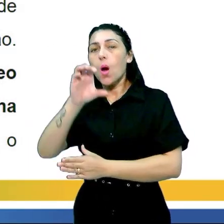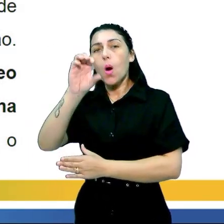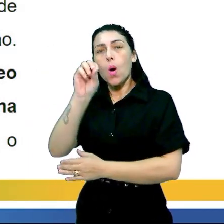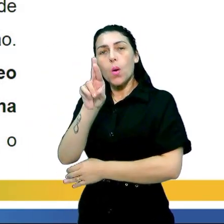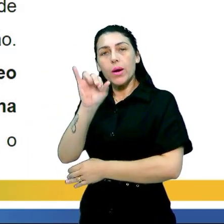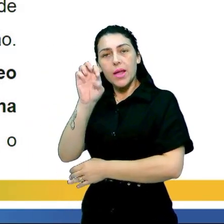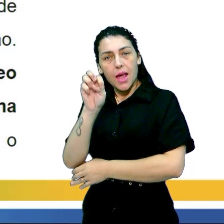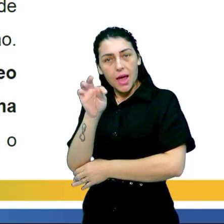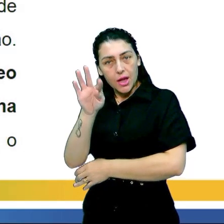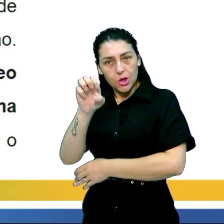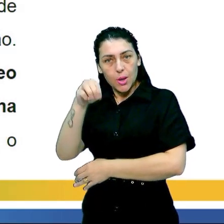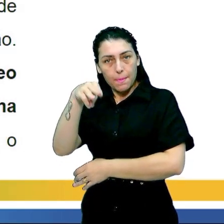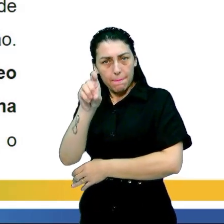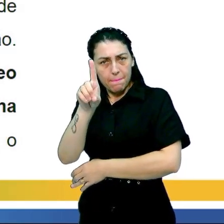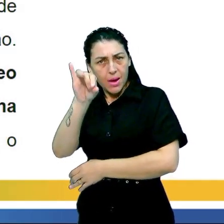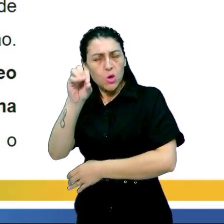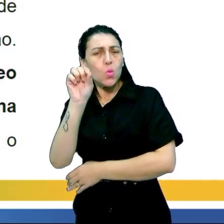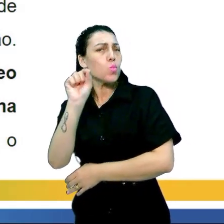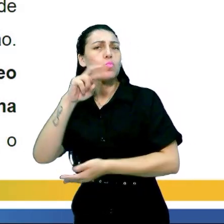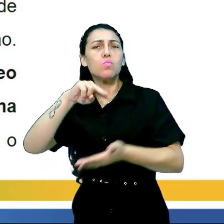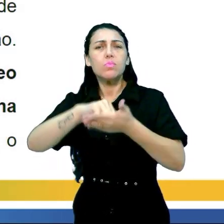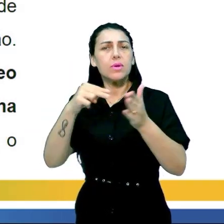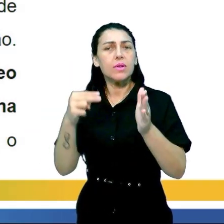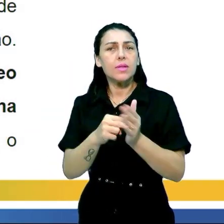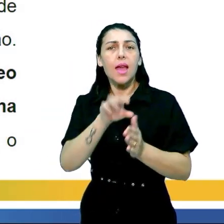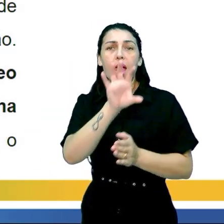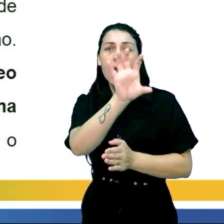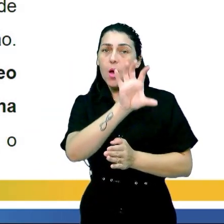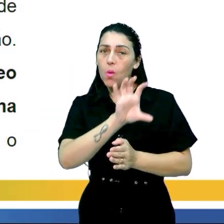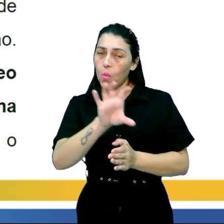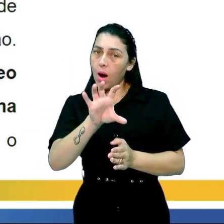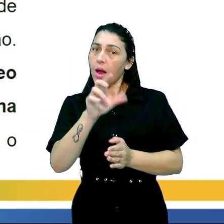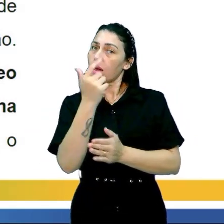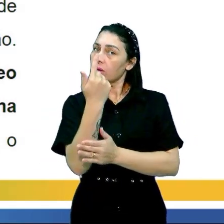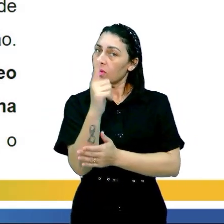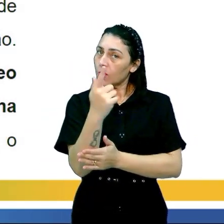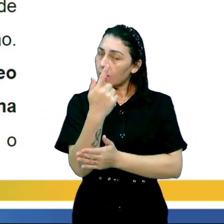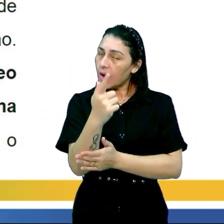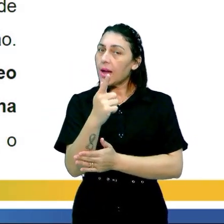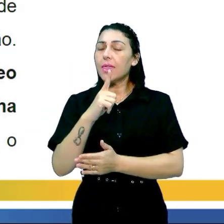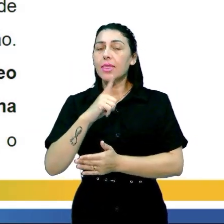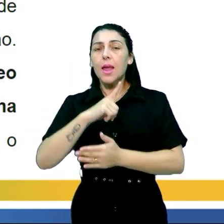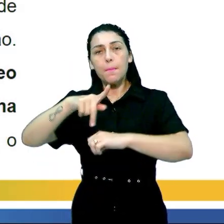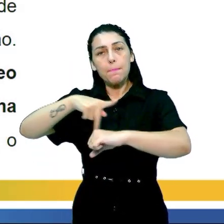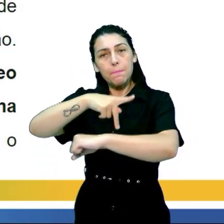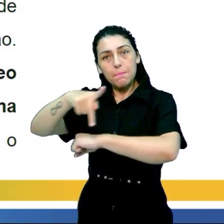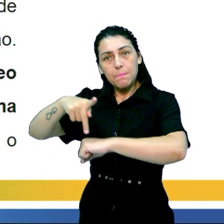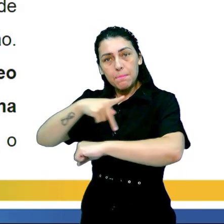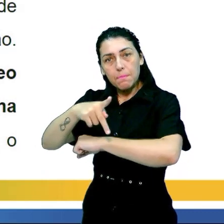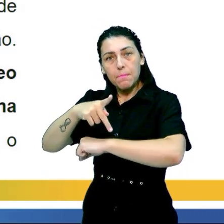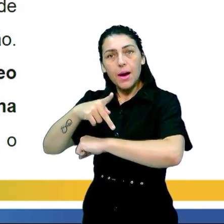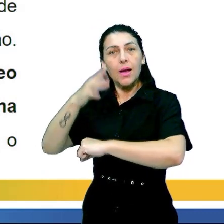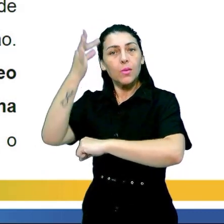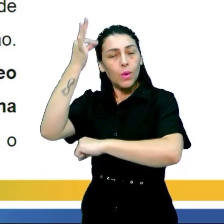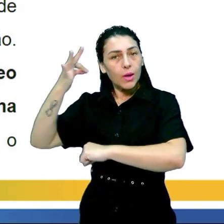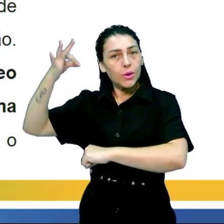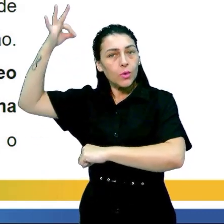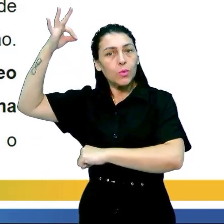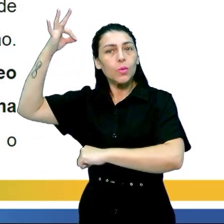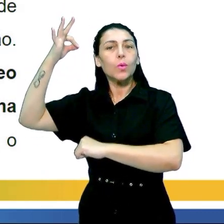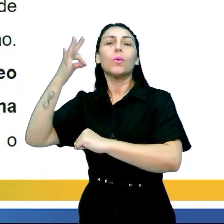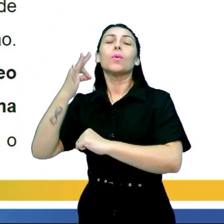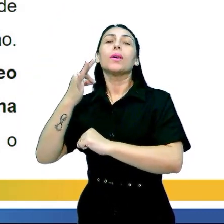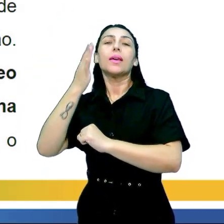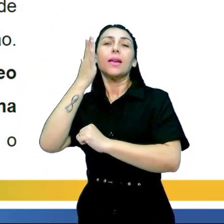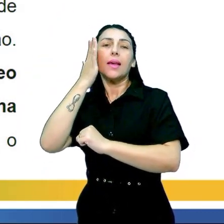Oriente Médio. O que é o Oriente Médio? É uma área geográfica que inclui países como a Turquia, a Jordânia, a